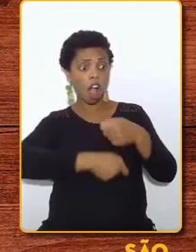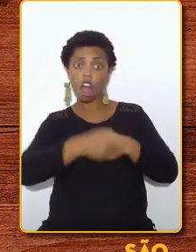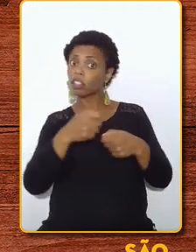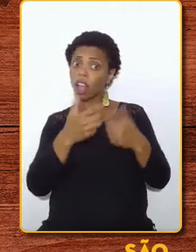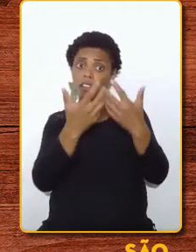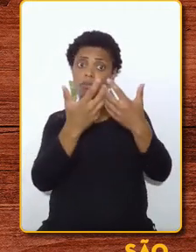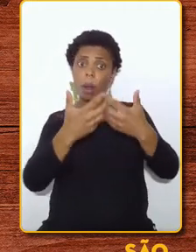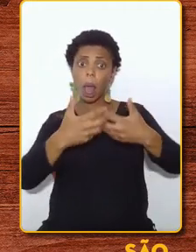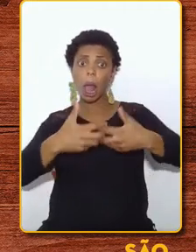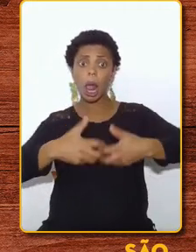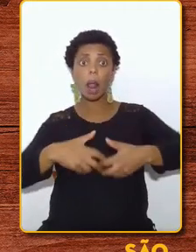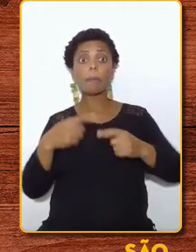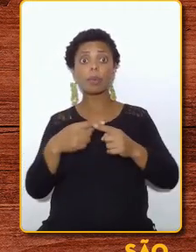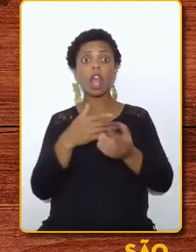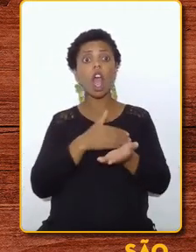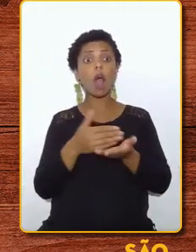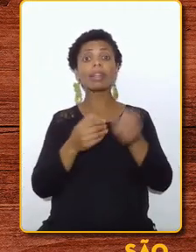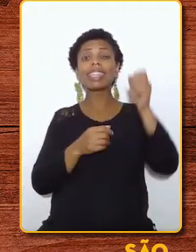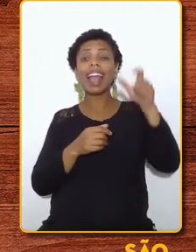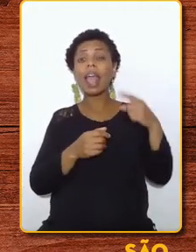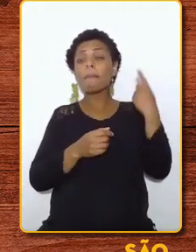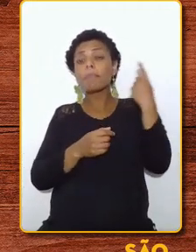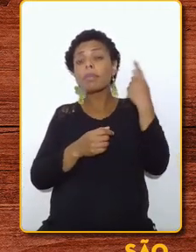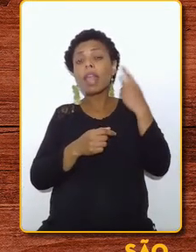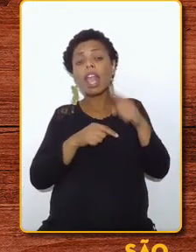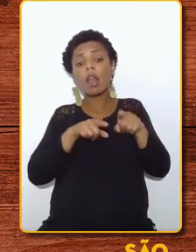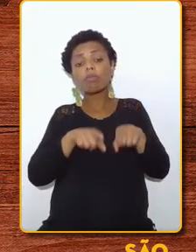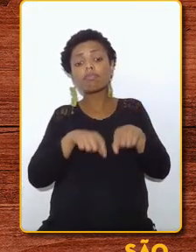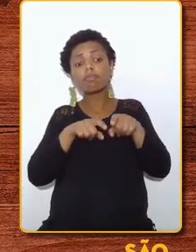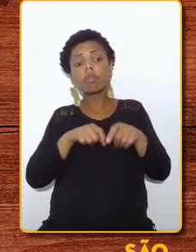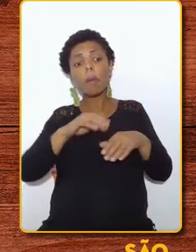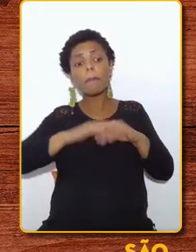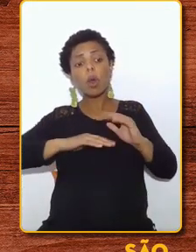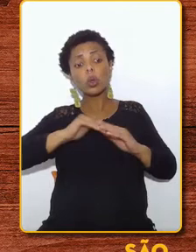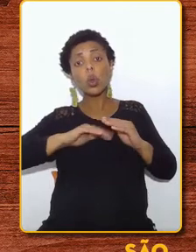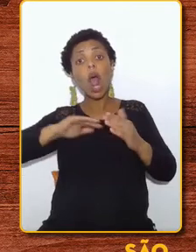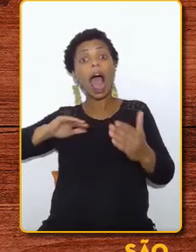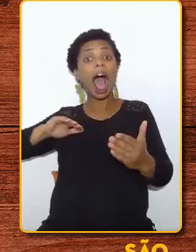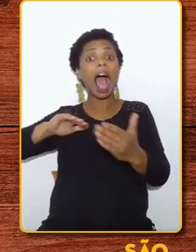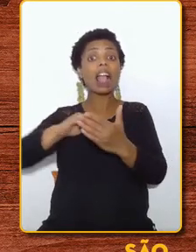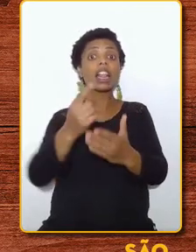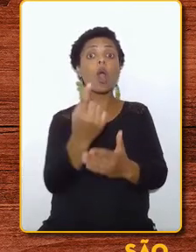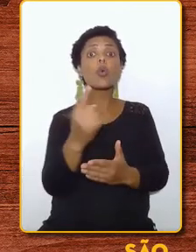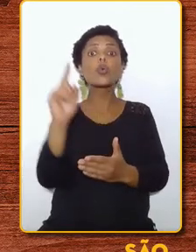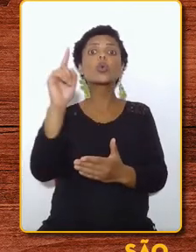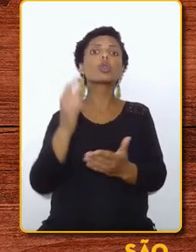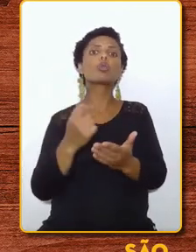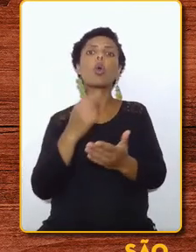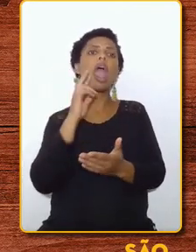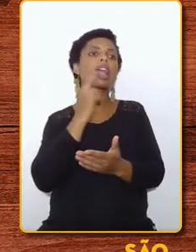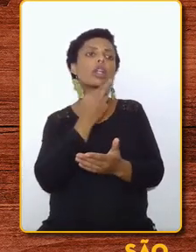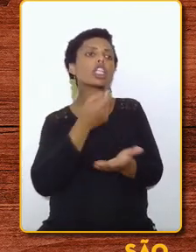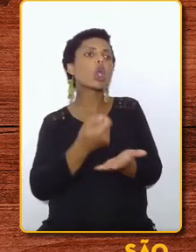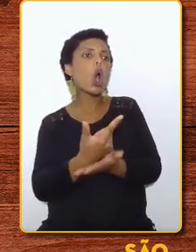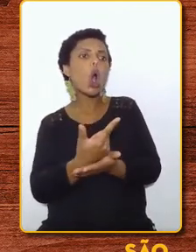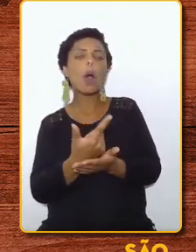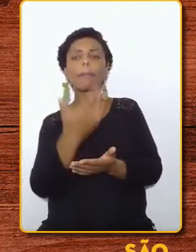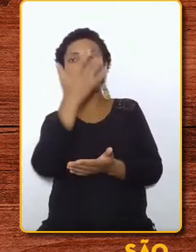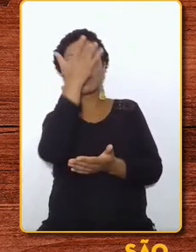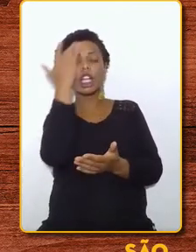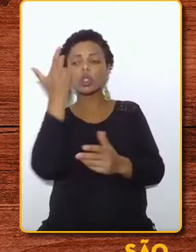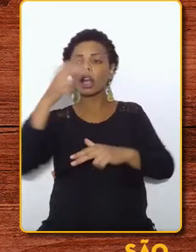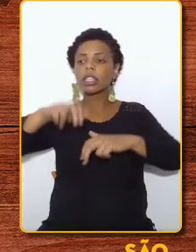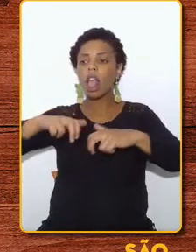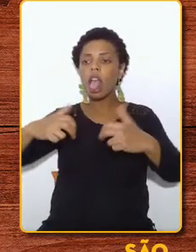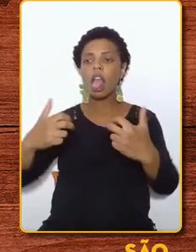desde o produtor de insumos até o consumidor, né, dos restaurantes, etc. Isso tudo é parte do agronegócio. A agricultura